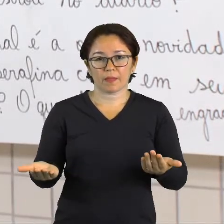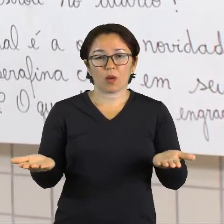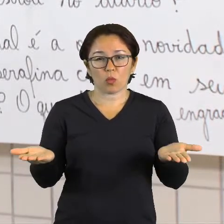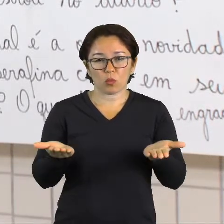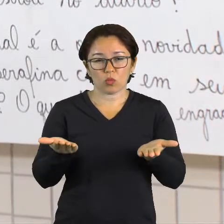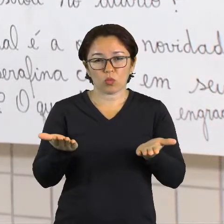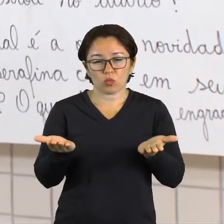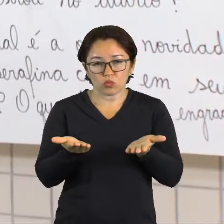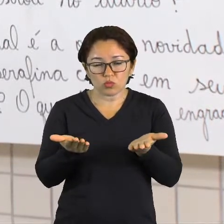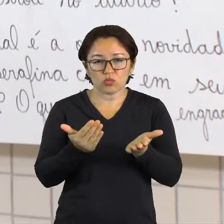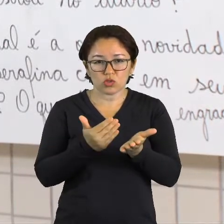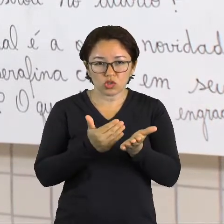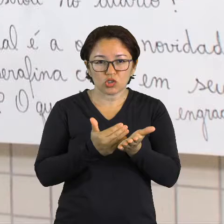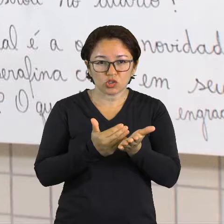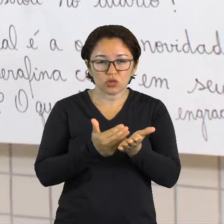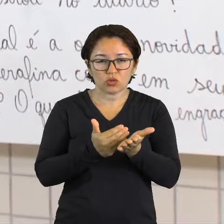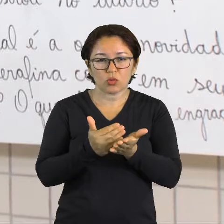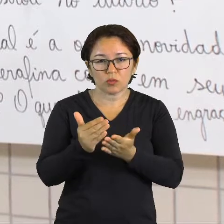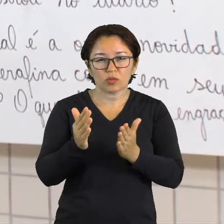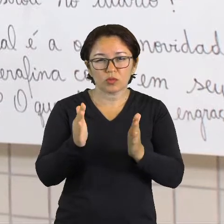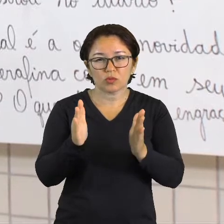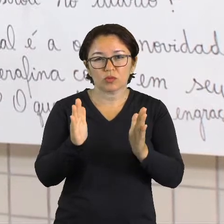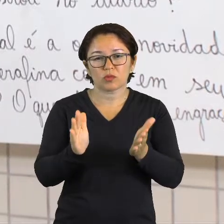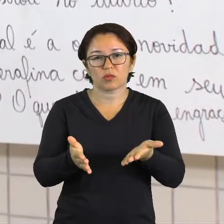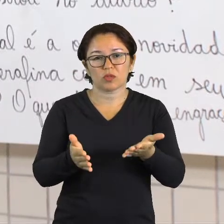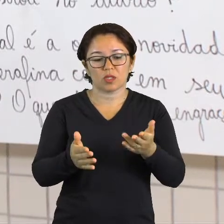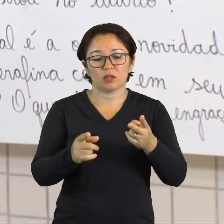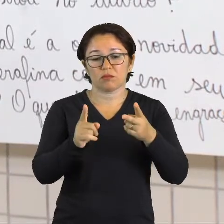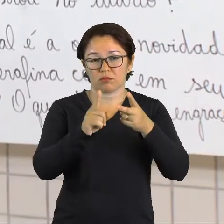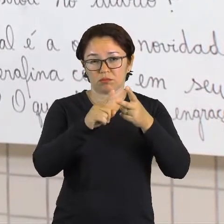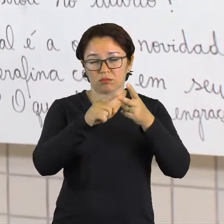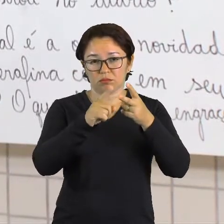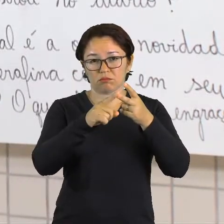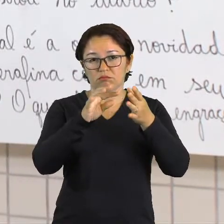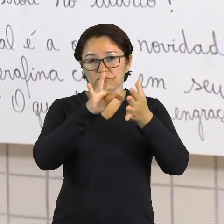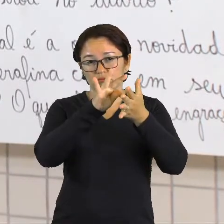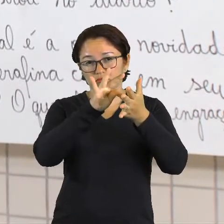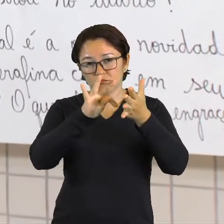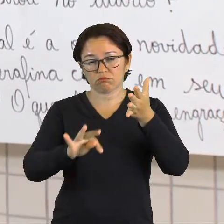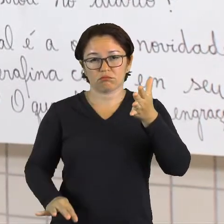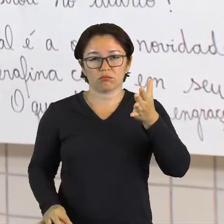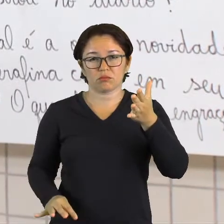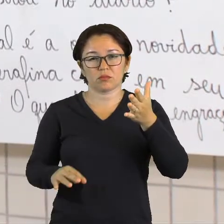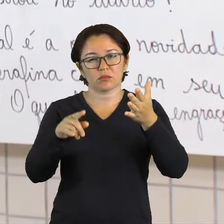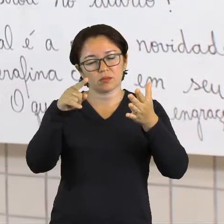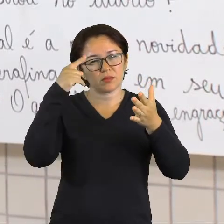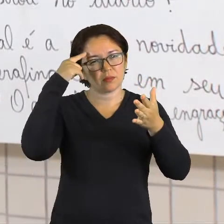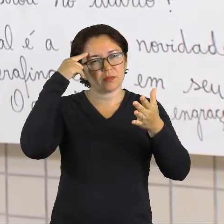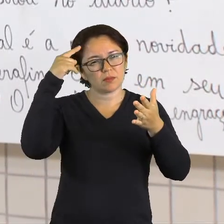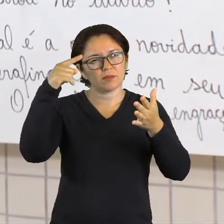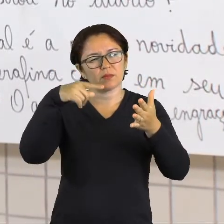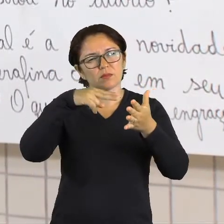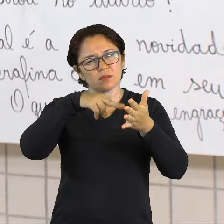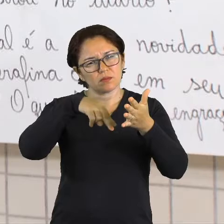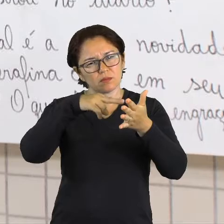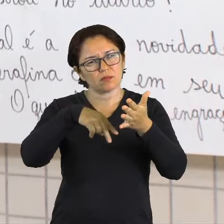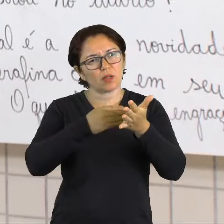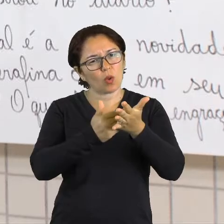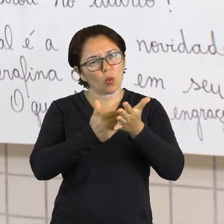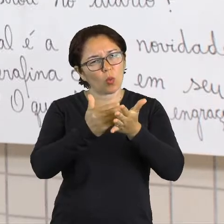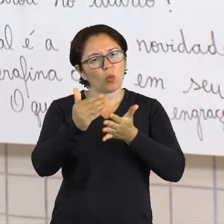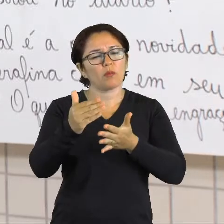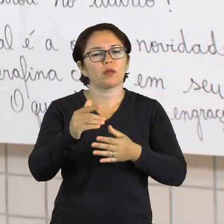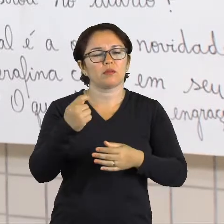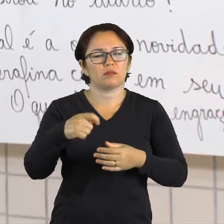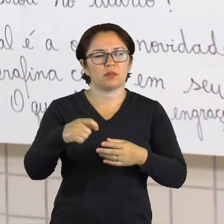vocês ficarem familiarizados com essa narrativa e para já ir pensando na leitura que vocês precisam iniciar, certo?